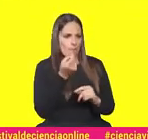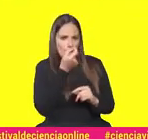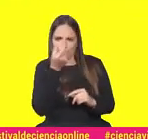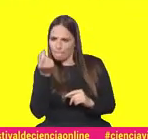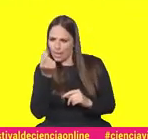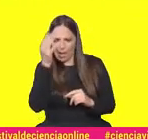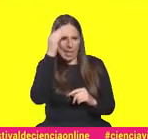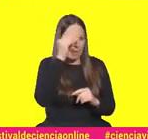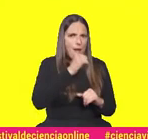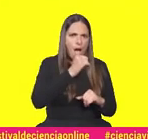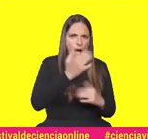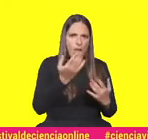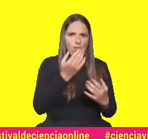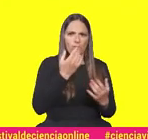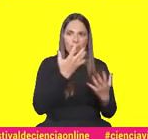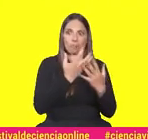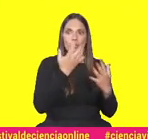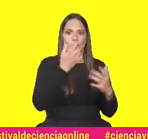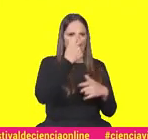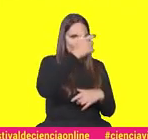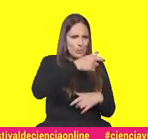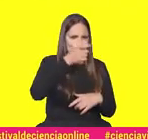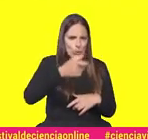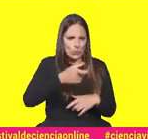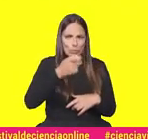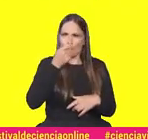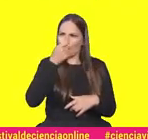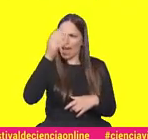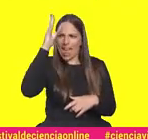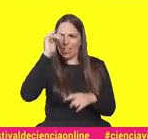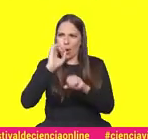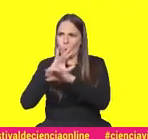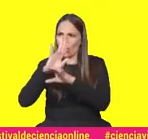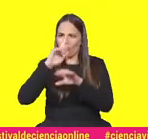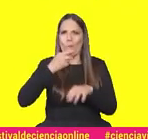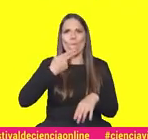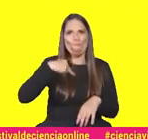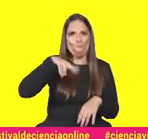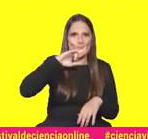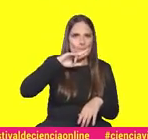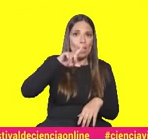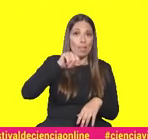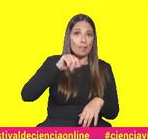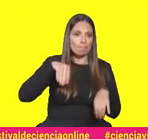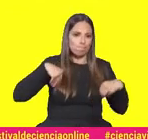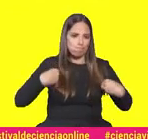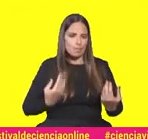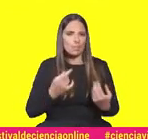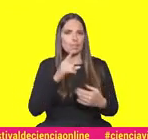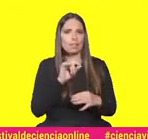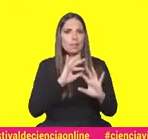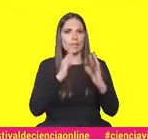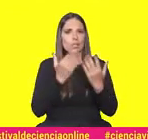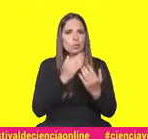animais. Realmente é incrível como os humanos são parecidos com outros animais, com chimpanzés, sobretudo. E talvez é o que mais me surpreendeu na ciência, em